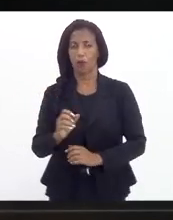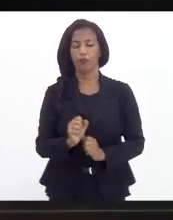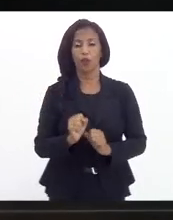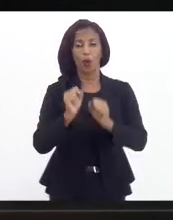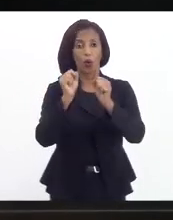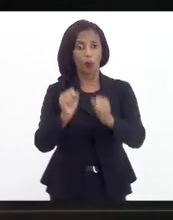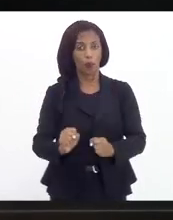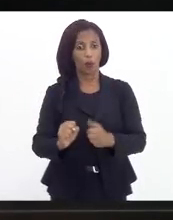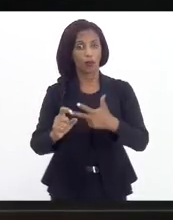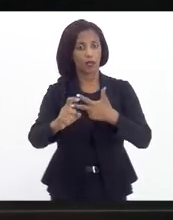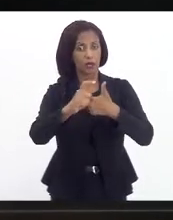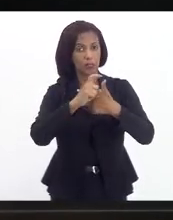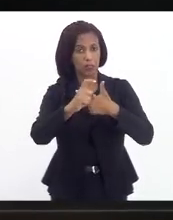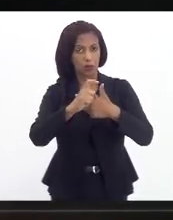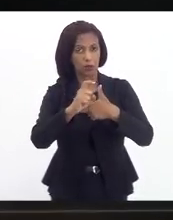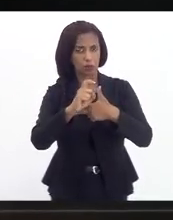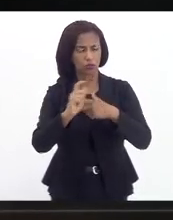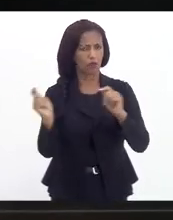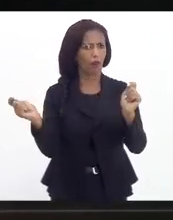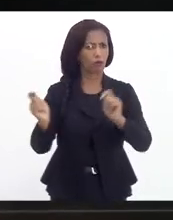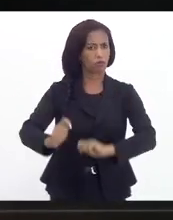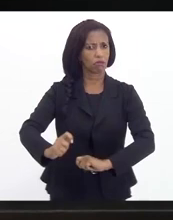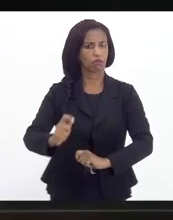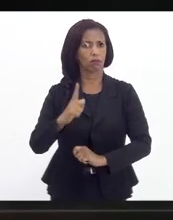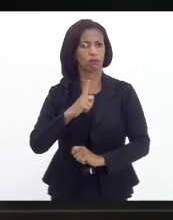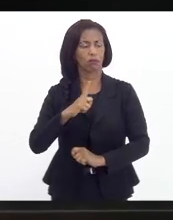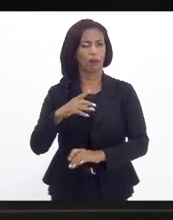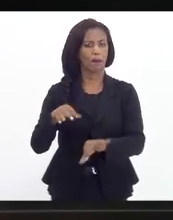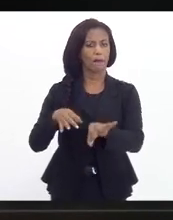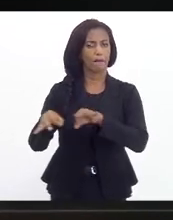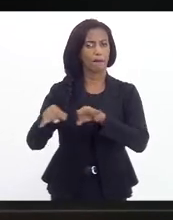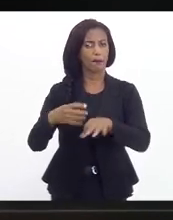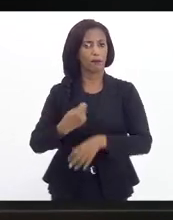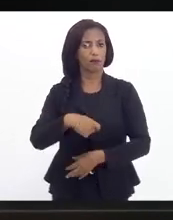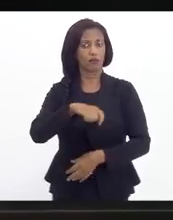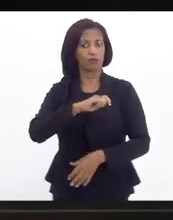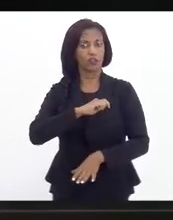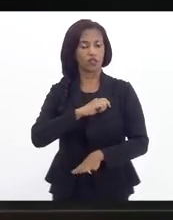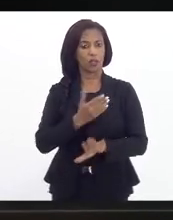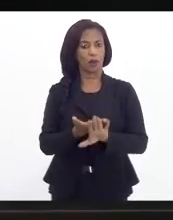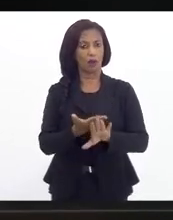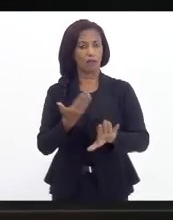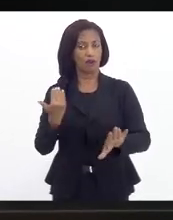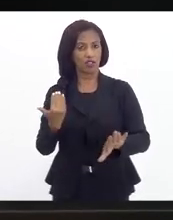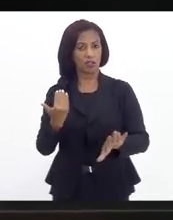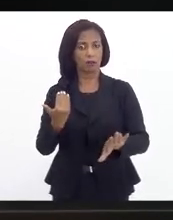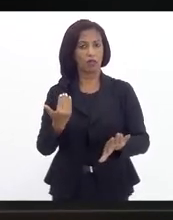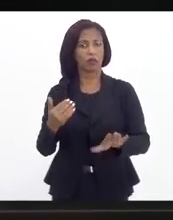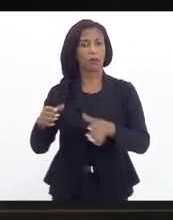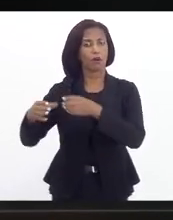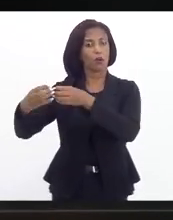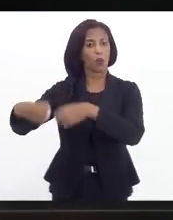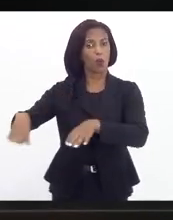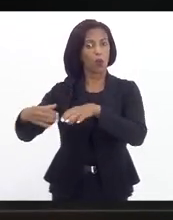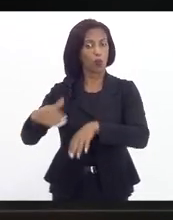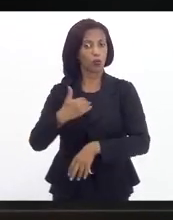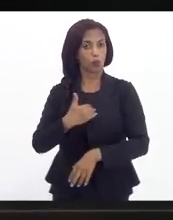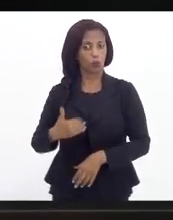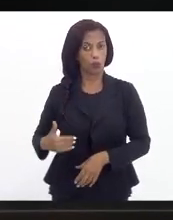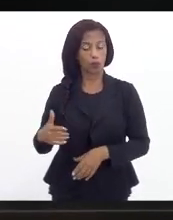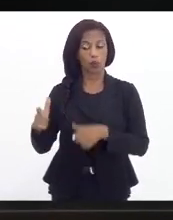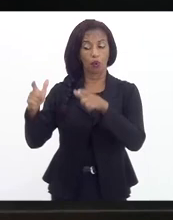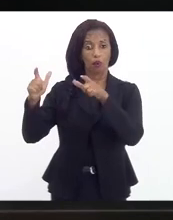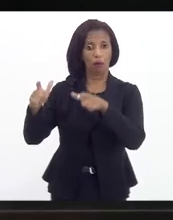Executivo preverá, nas condicionantes do plano de recuperação fiscal, o afastamento da vedação para a realização de concursos públicos na área,